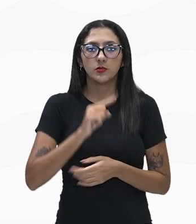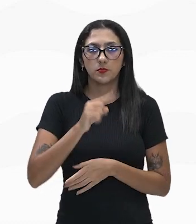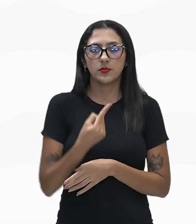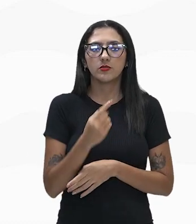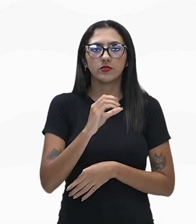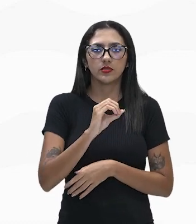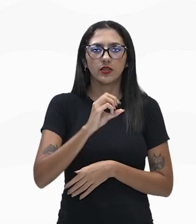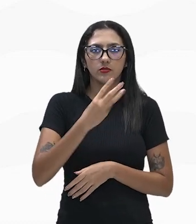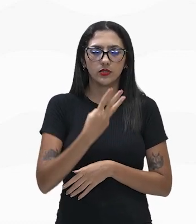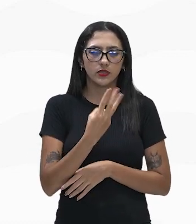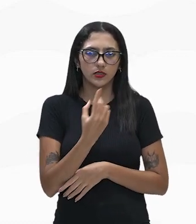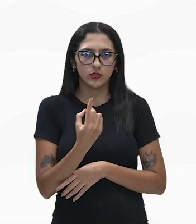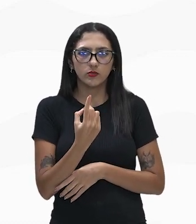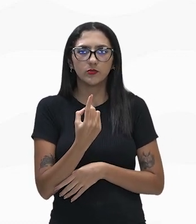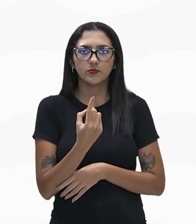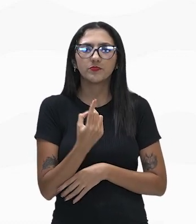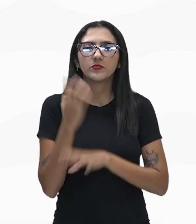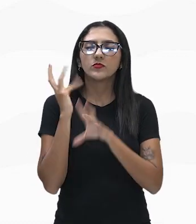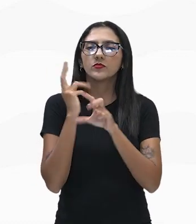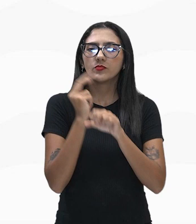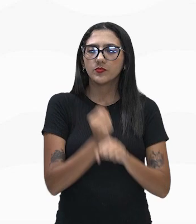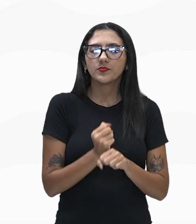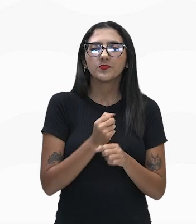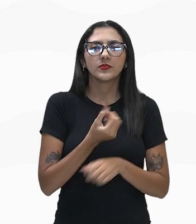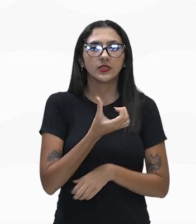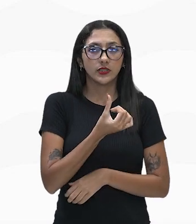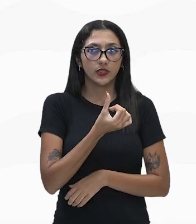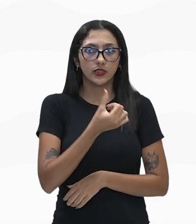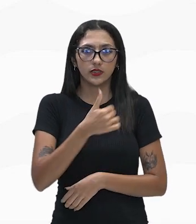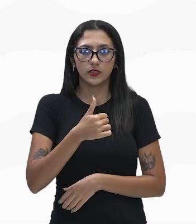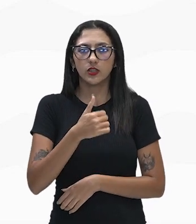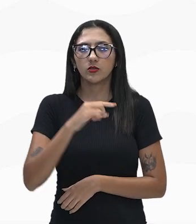1.031,47, que terá o total de R$